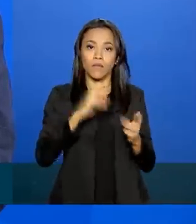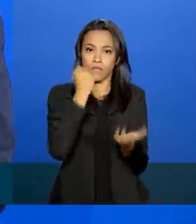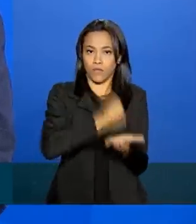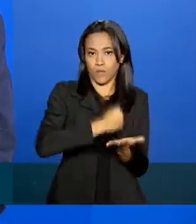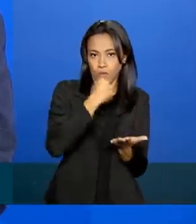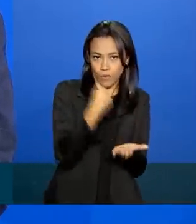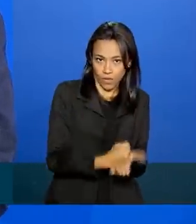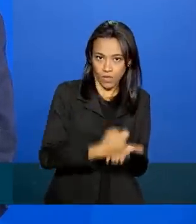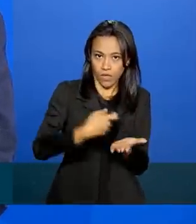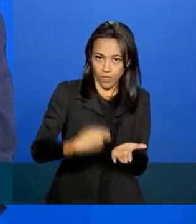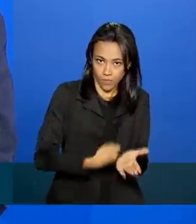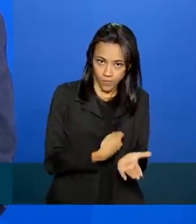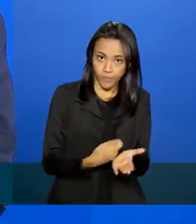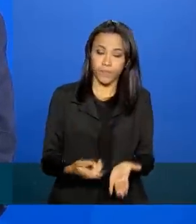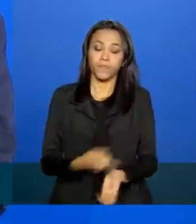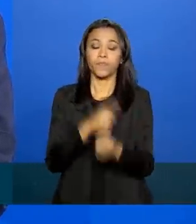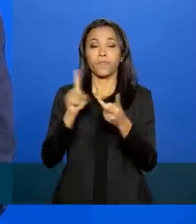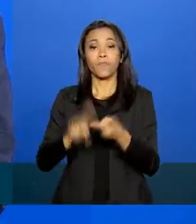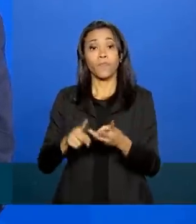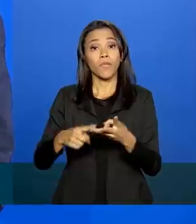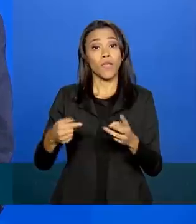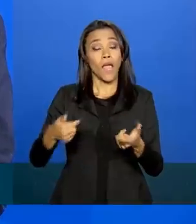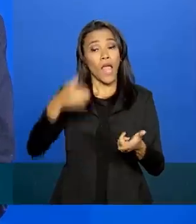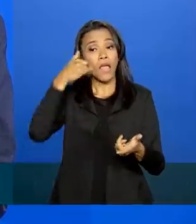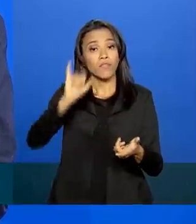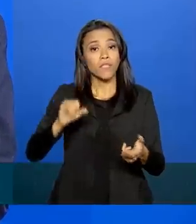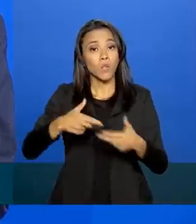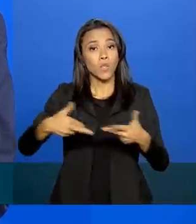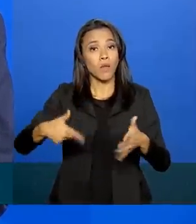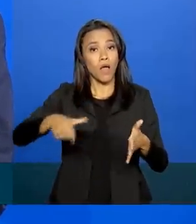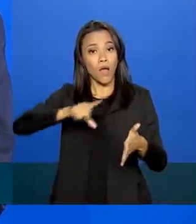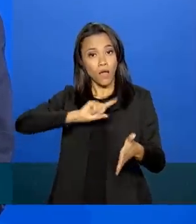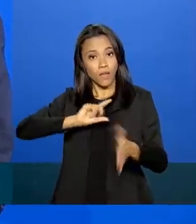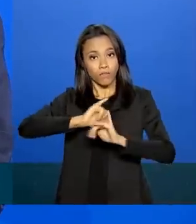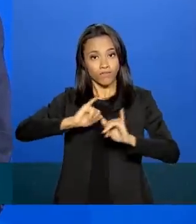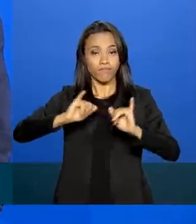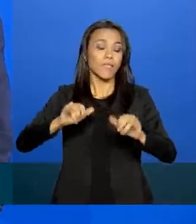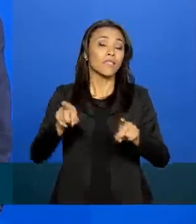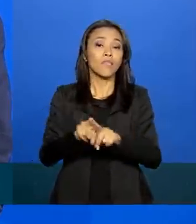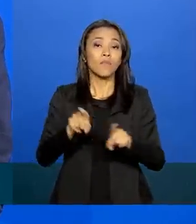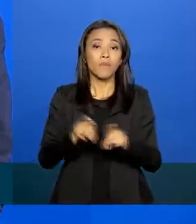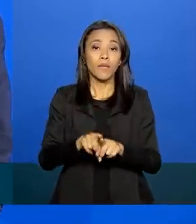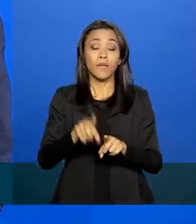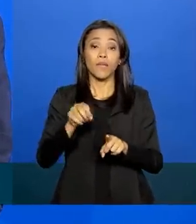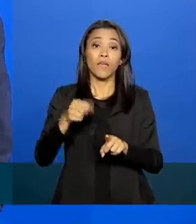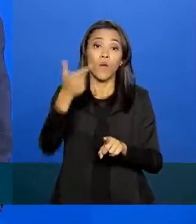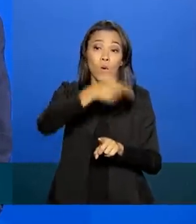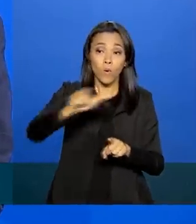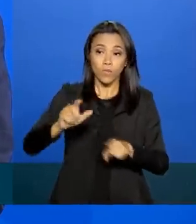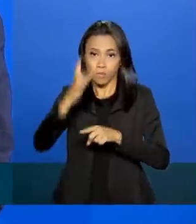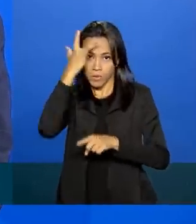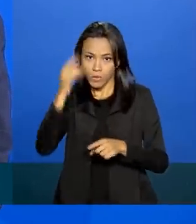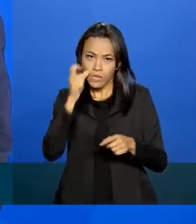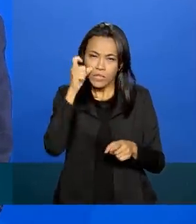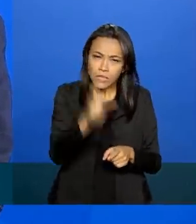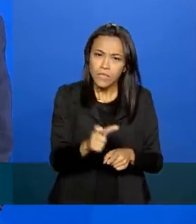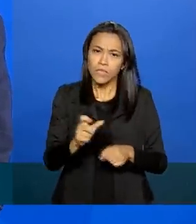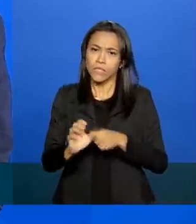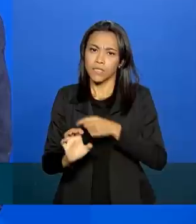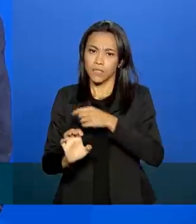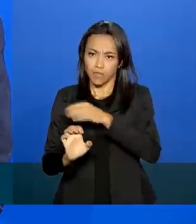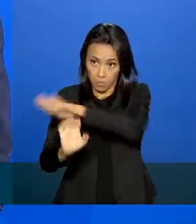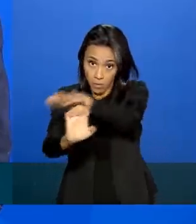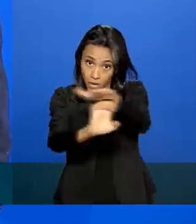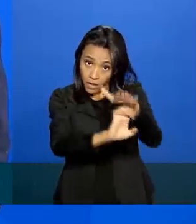previsibilidade priorizando a publicidade para que os investidores da economia possam se